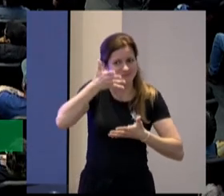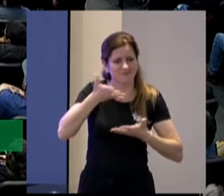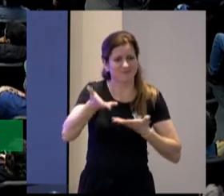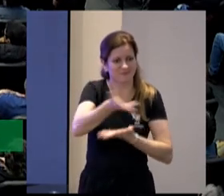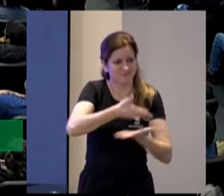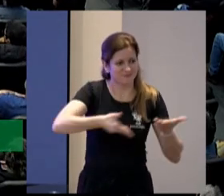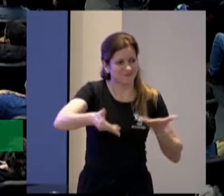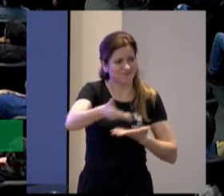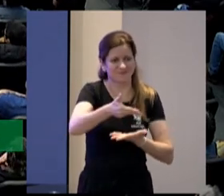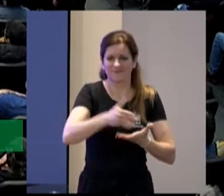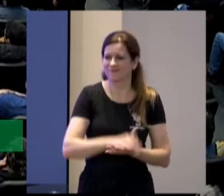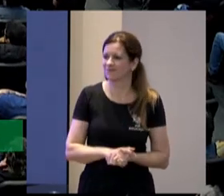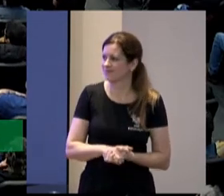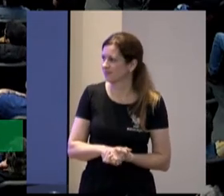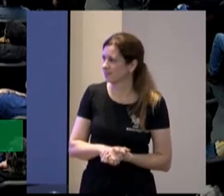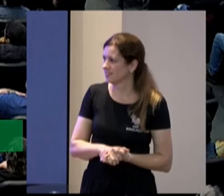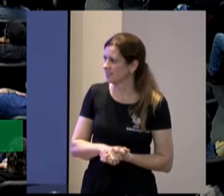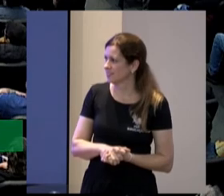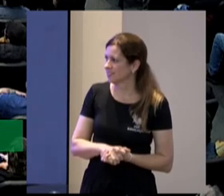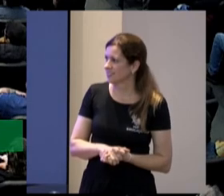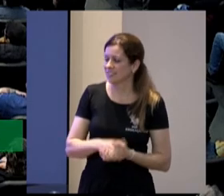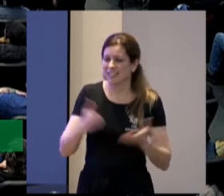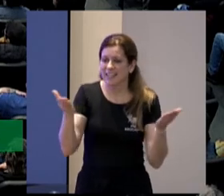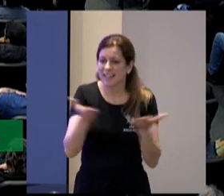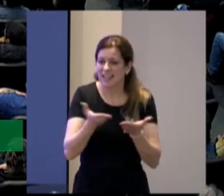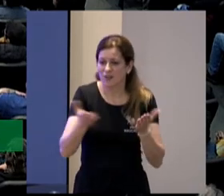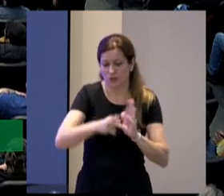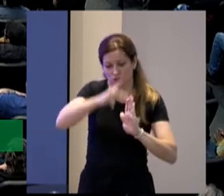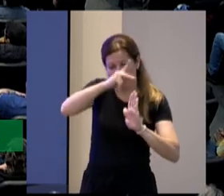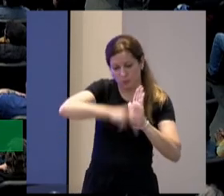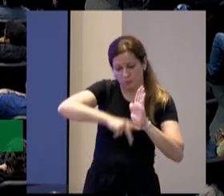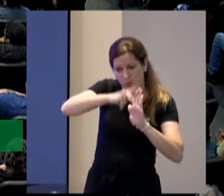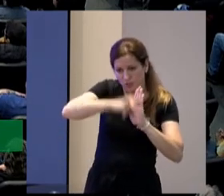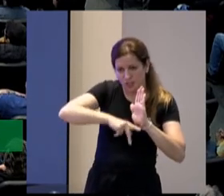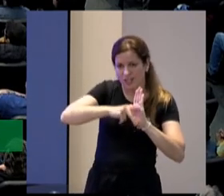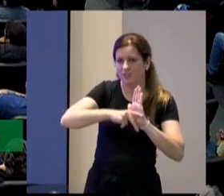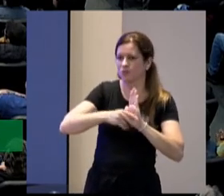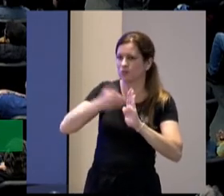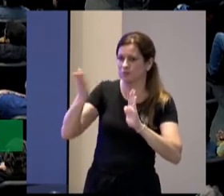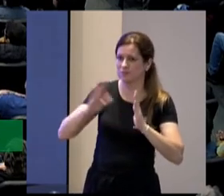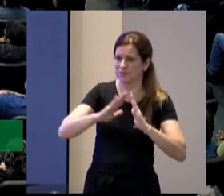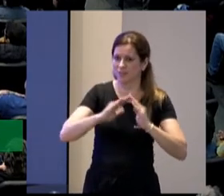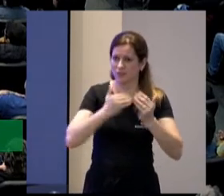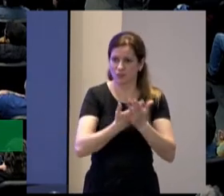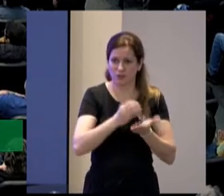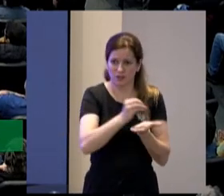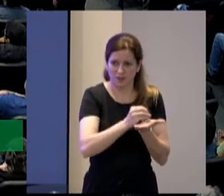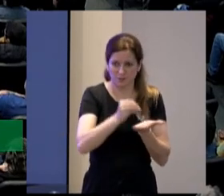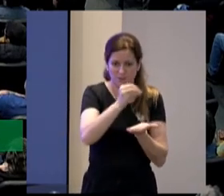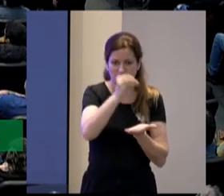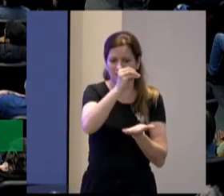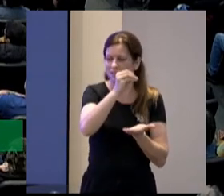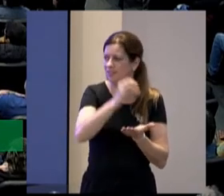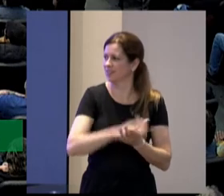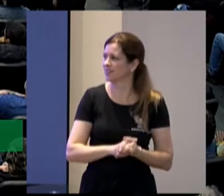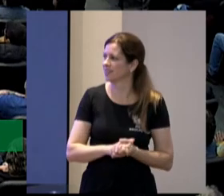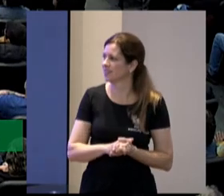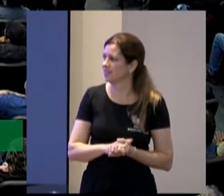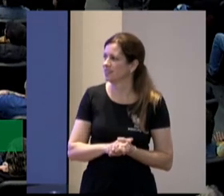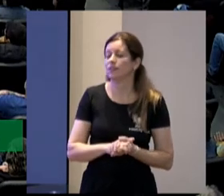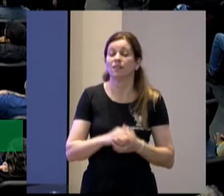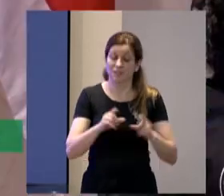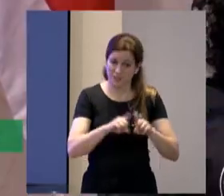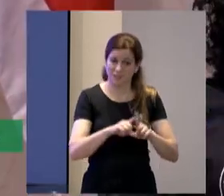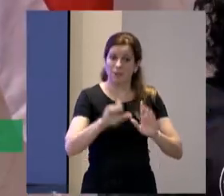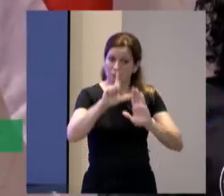fazer essa partilha sobre o projeto Mutu da Escola Beatriz. A gente pode conversar depois sobre os